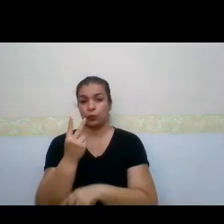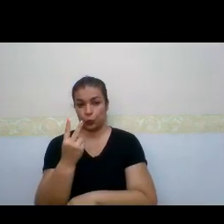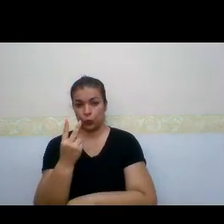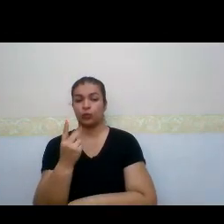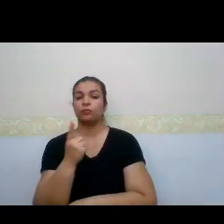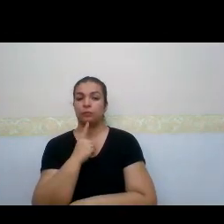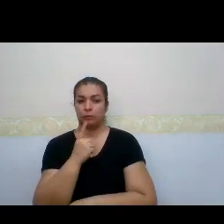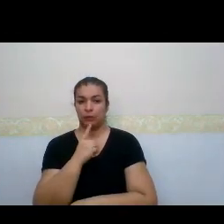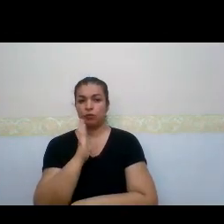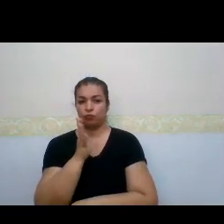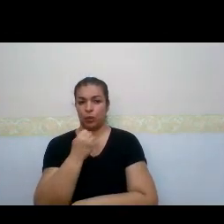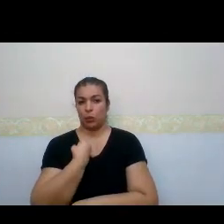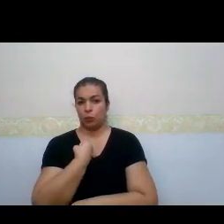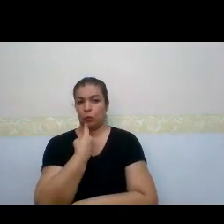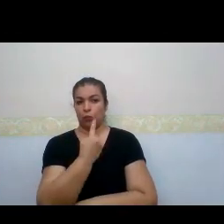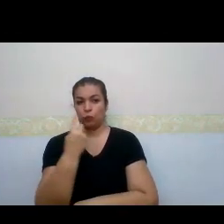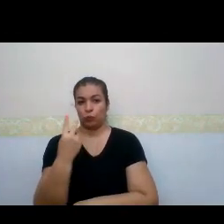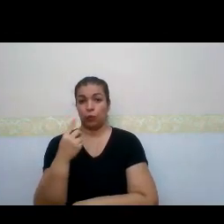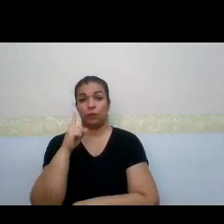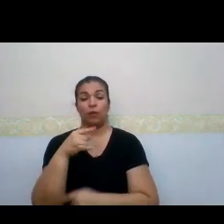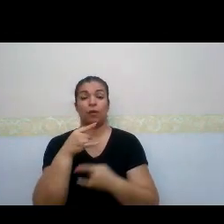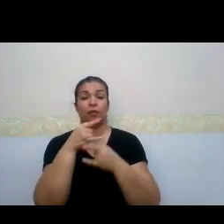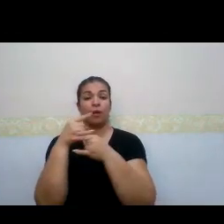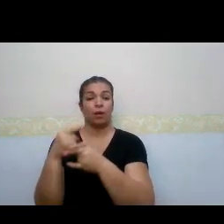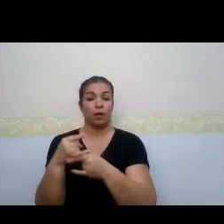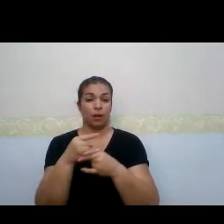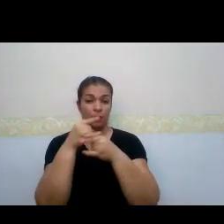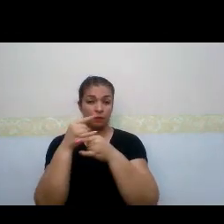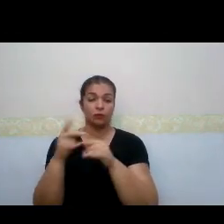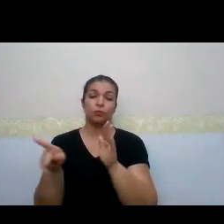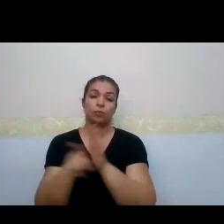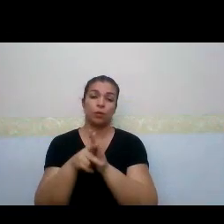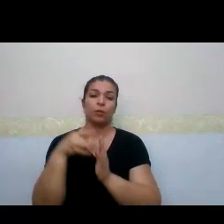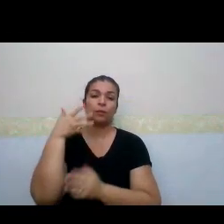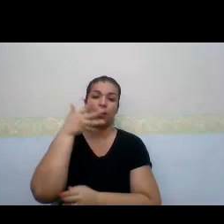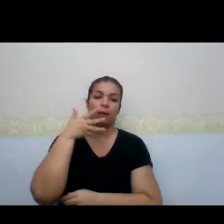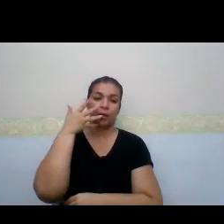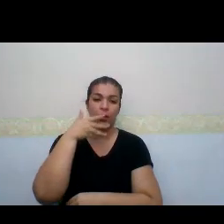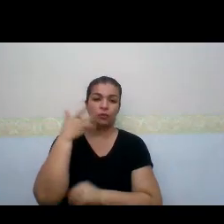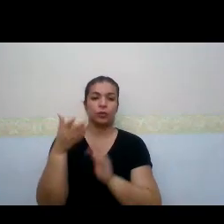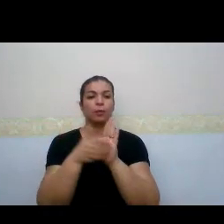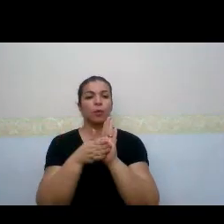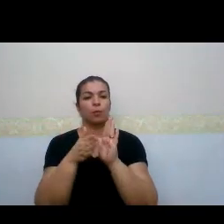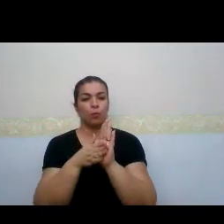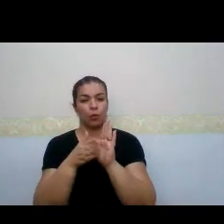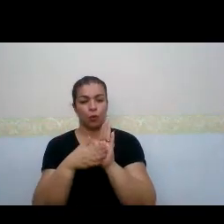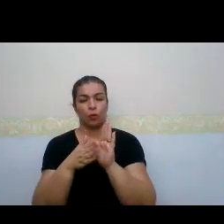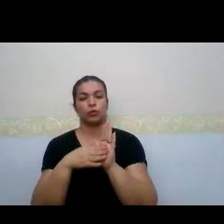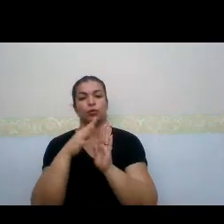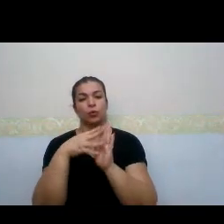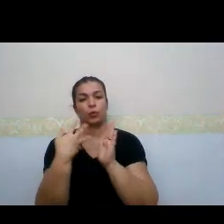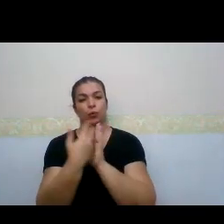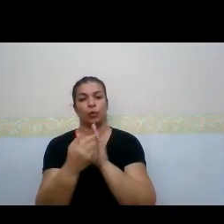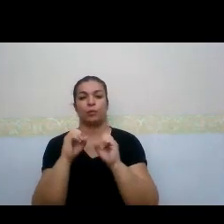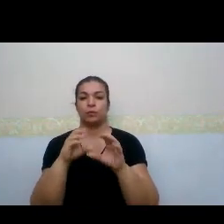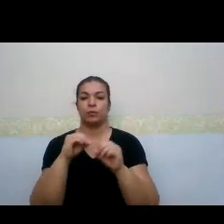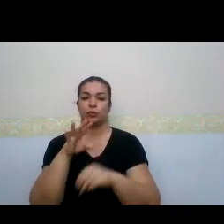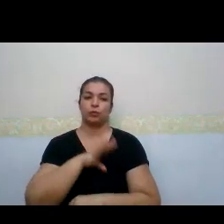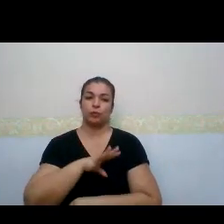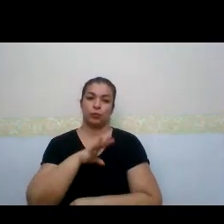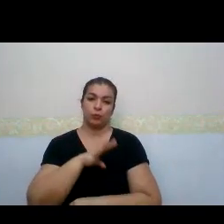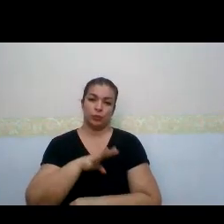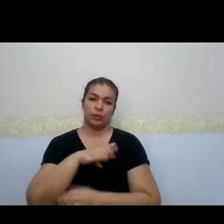lá. Eles são lives do ciclo de palestras da proposta curricular para o ensino de português escrito